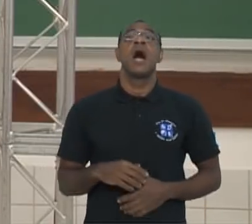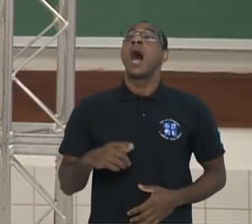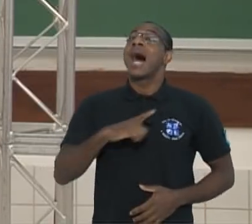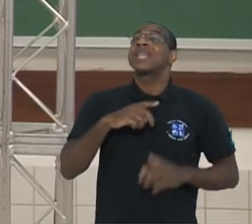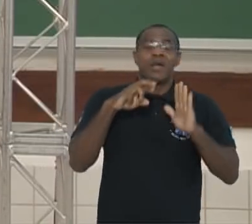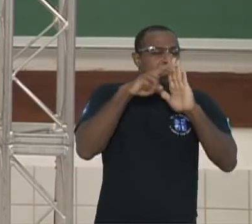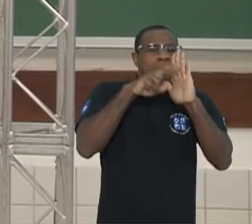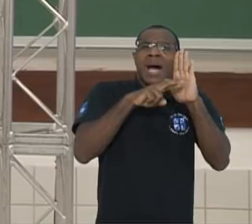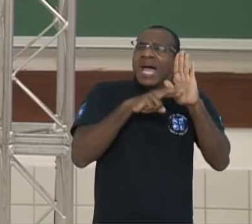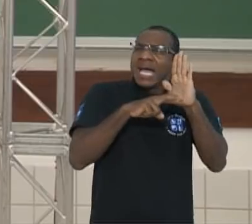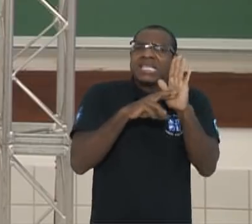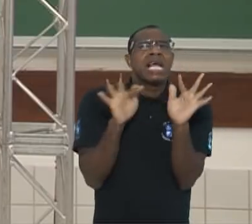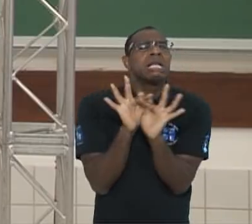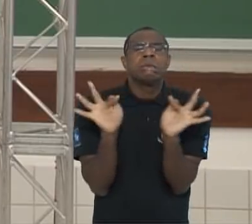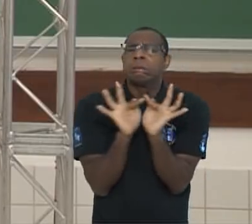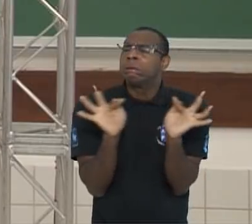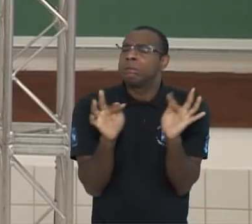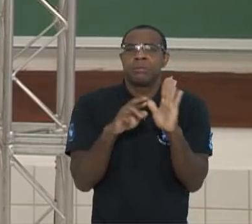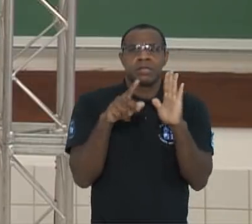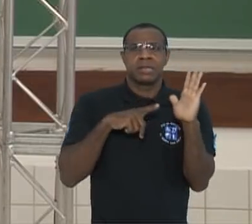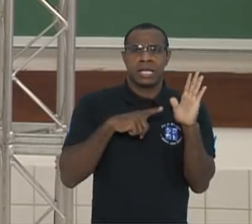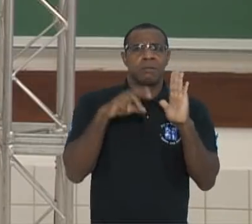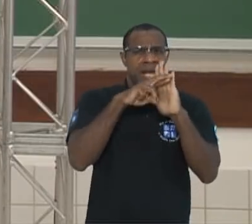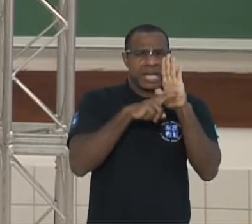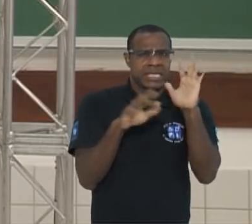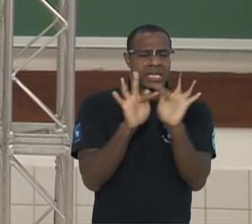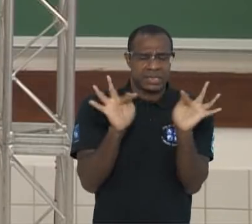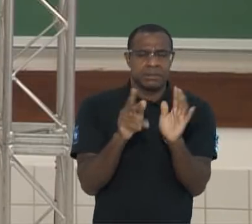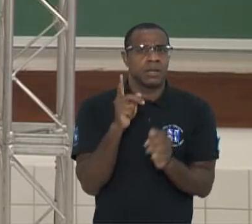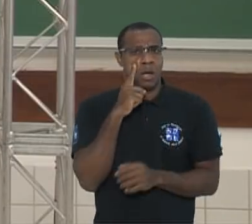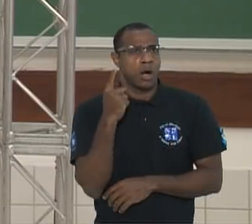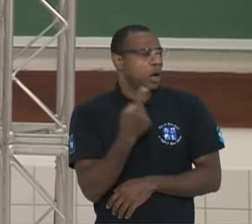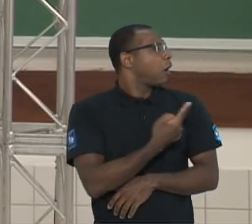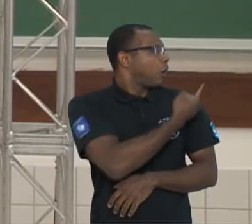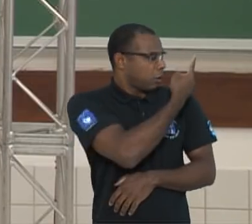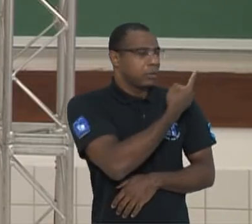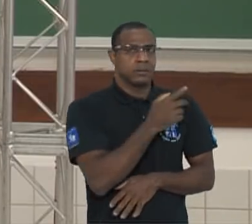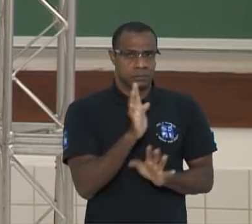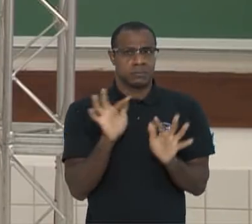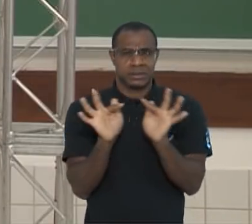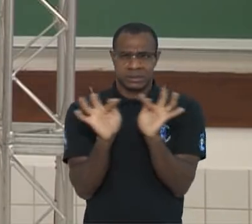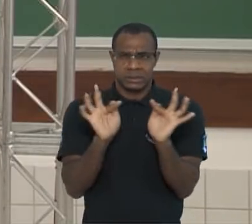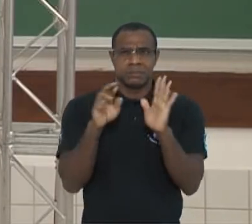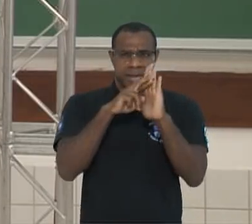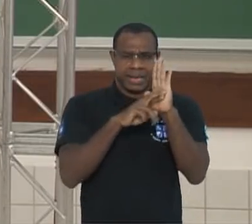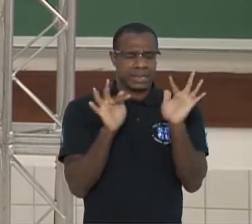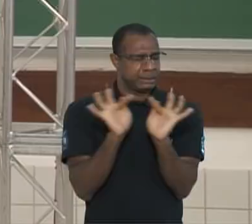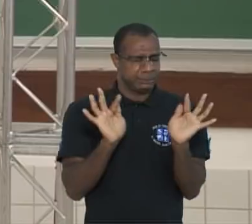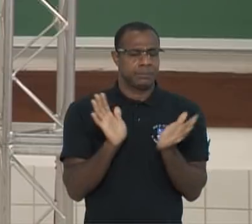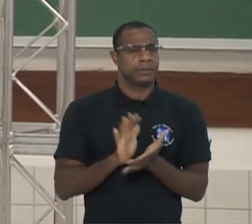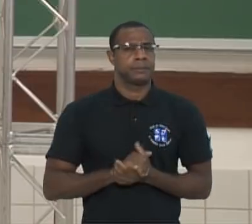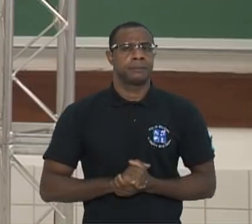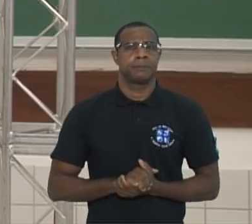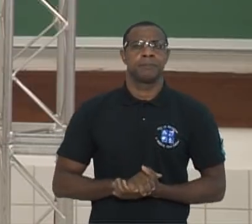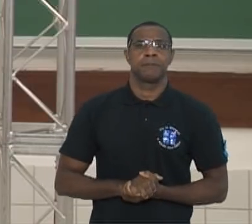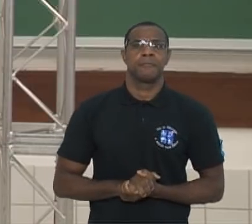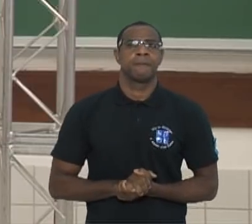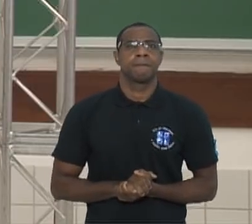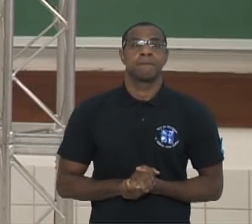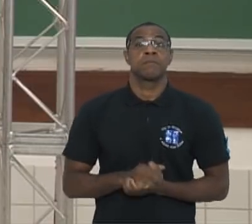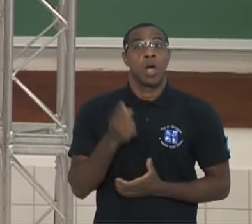tá bom? Querem ver? Anota aí no borrão, né? E que daí vocês vão gostar, eu tenho certeza. Vamos lá. Olha